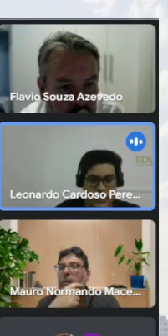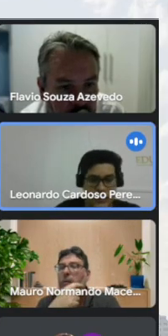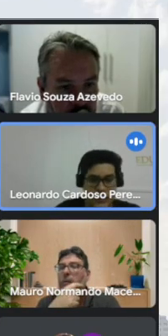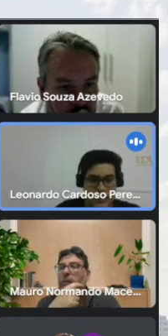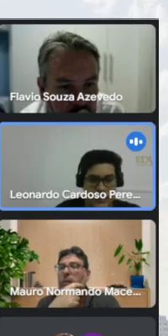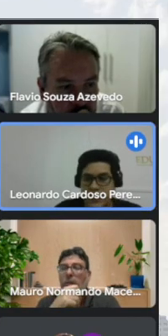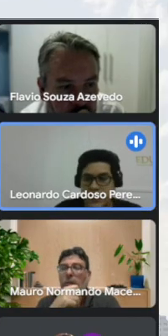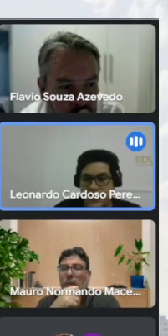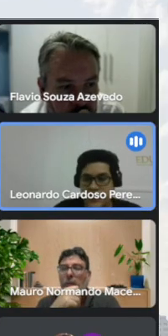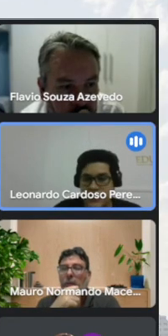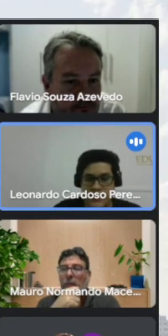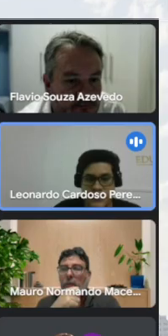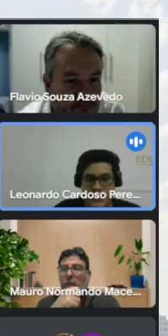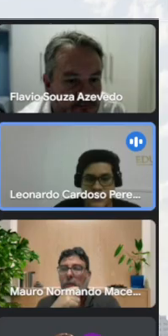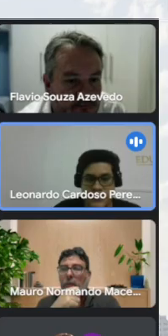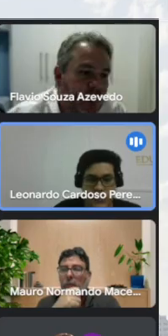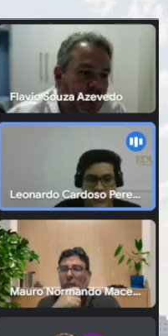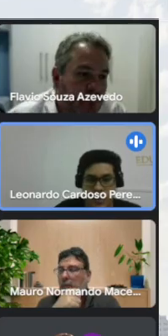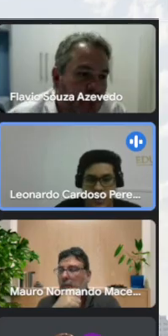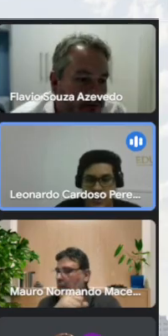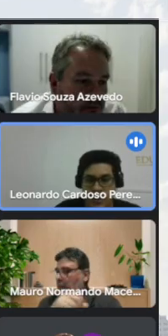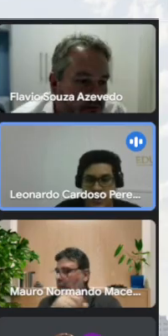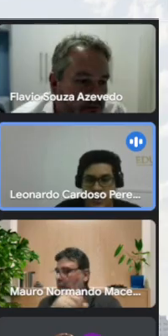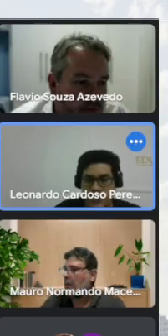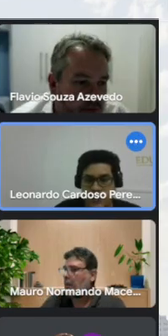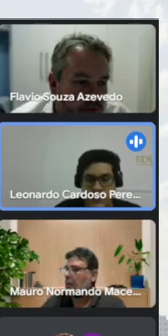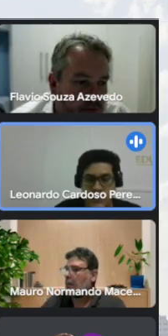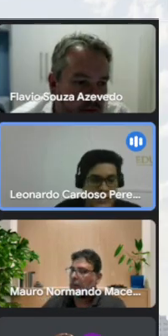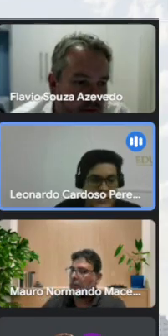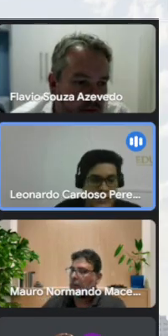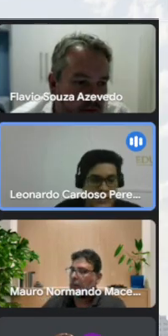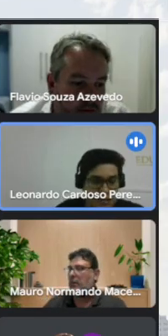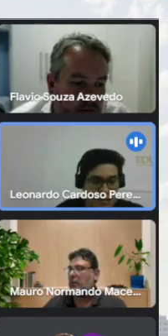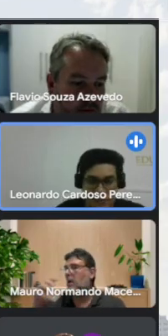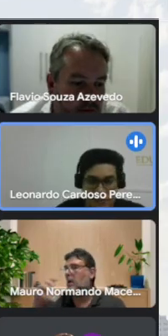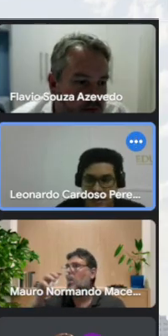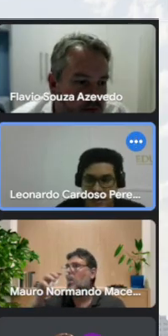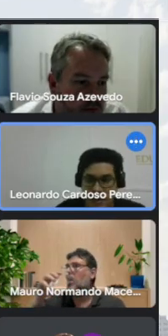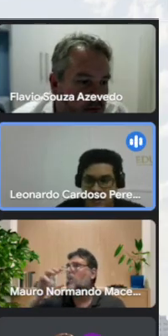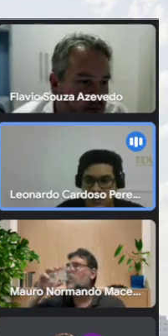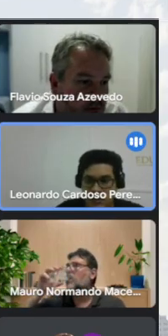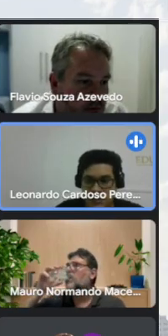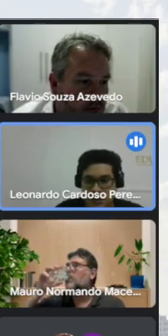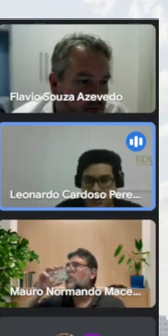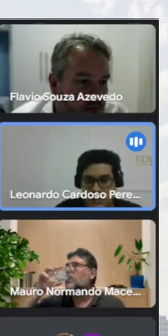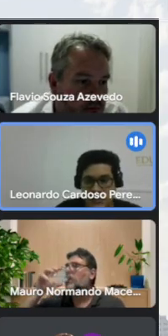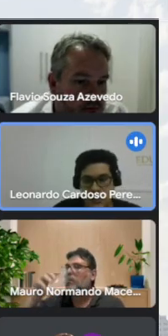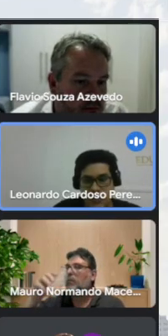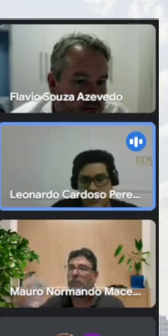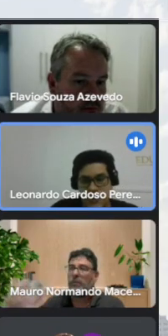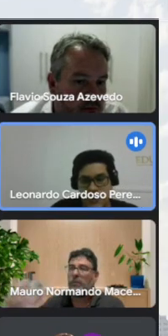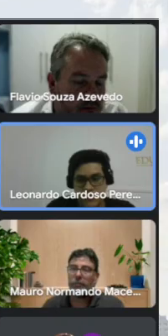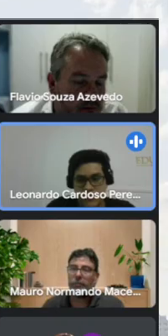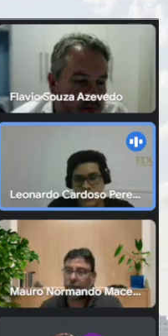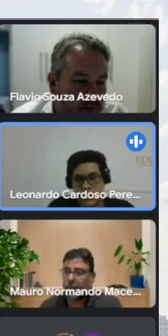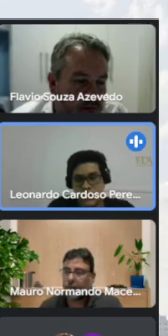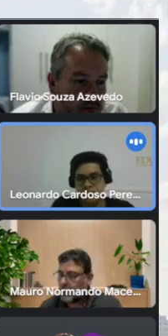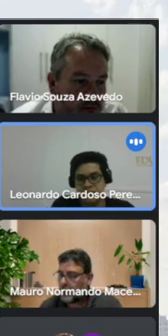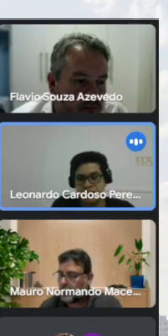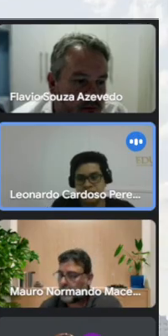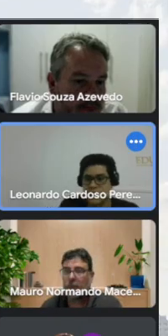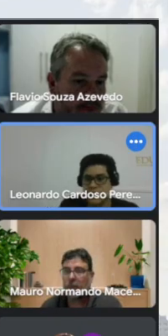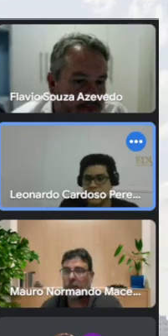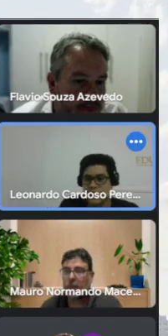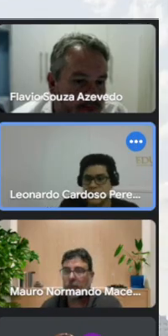efluente, e se existe outra limitação. E outra pergunta que se complementa